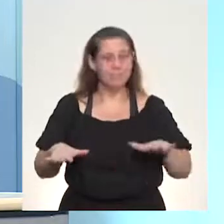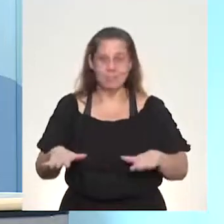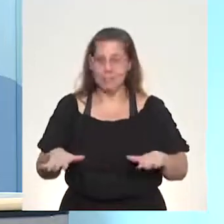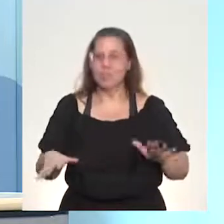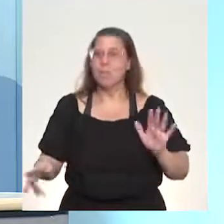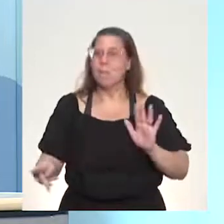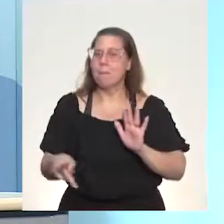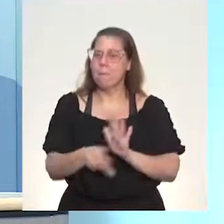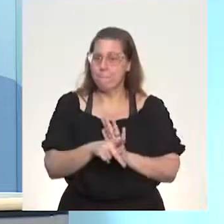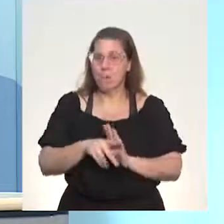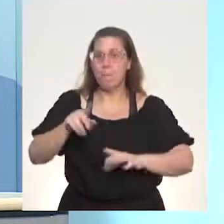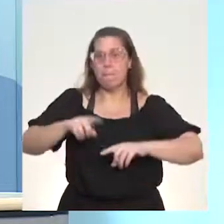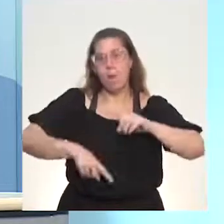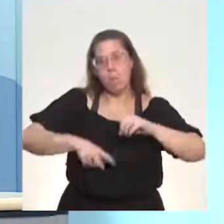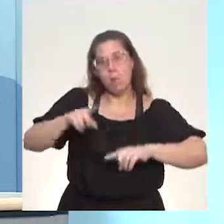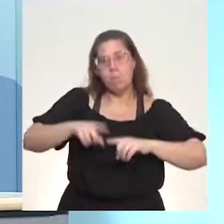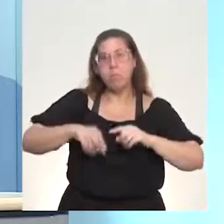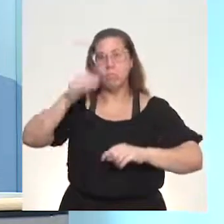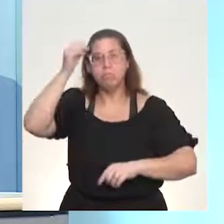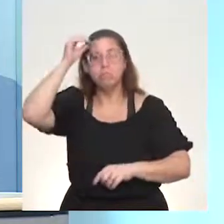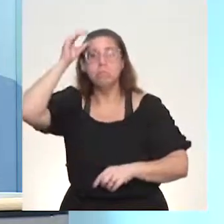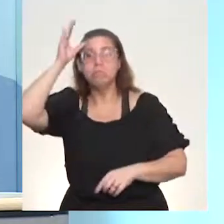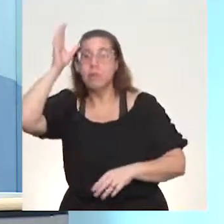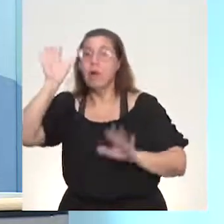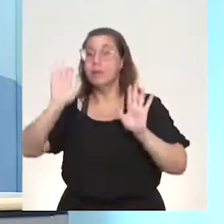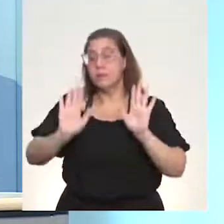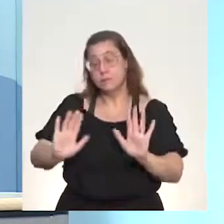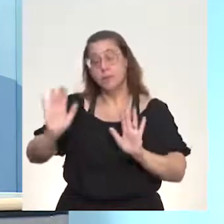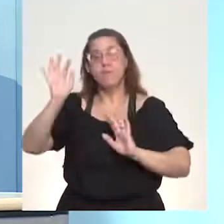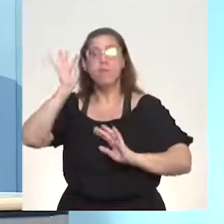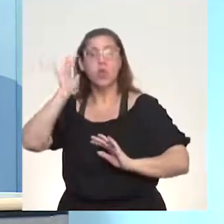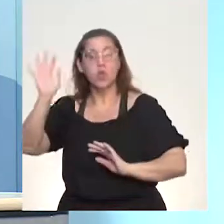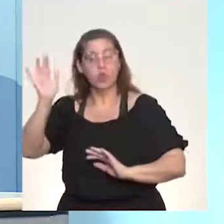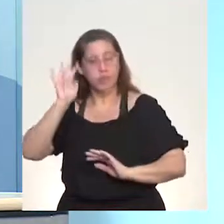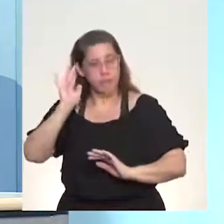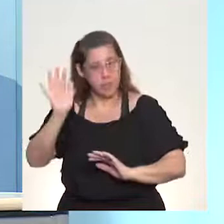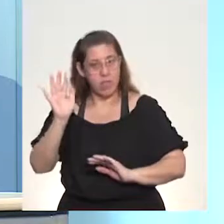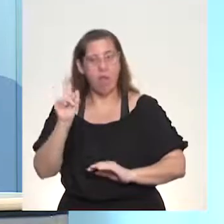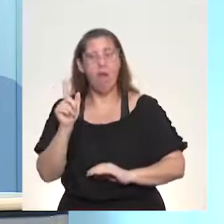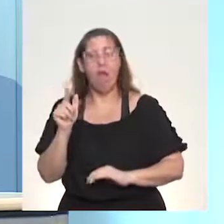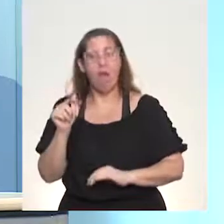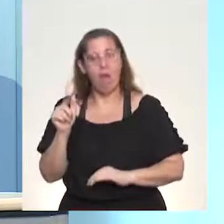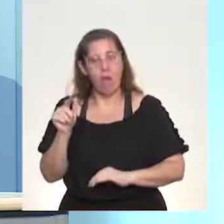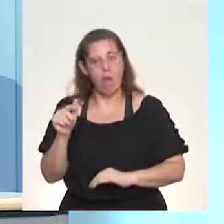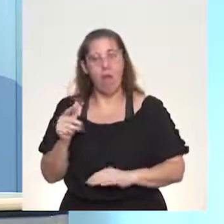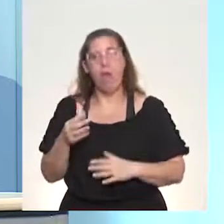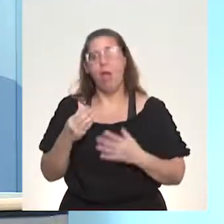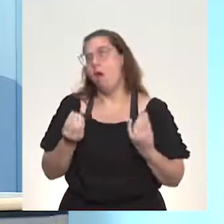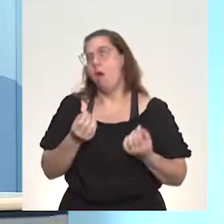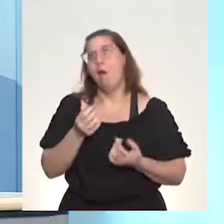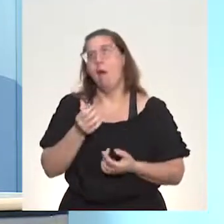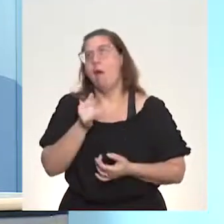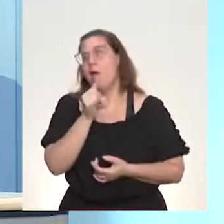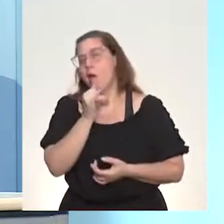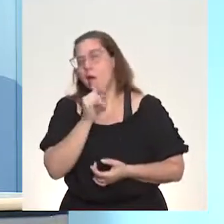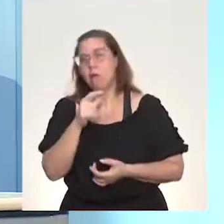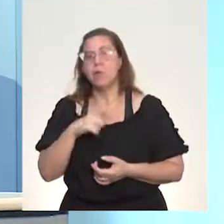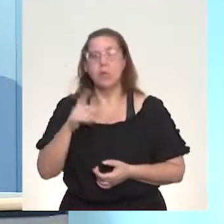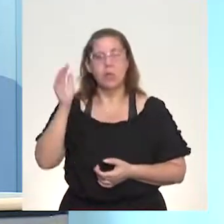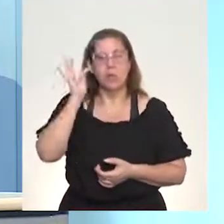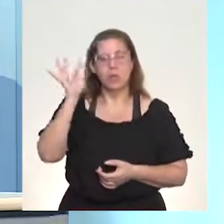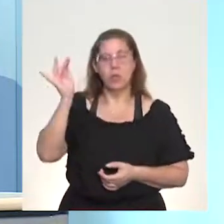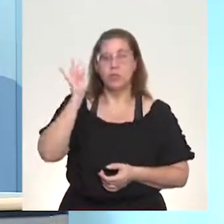próprio objeto do conhecimento. Então a filosofia, o objeto, por exemplo, nós temos na filosofia